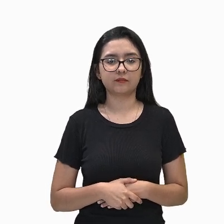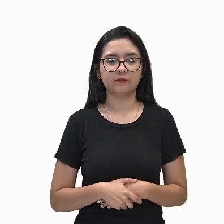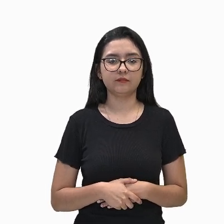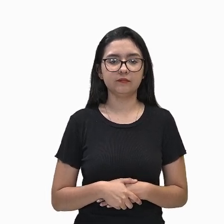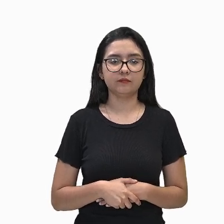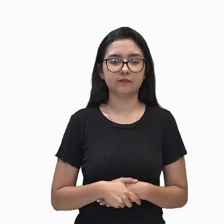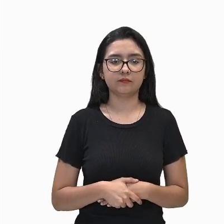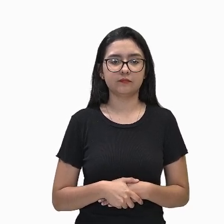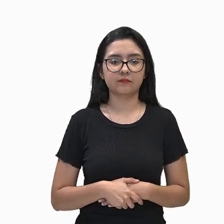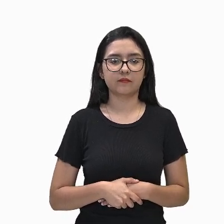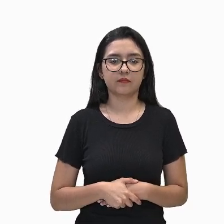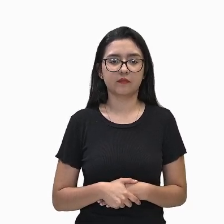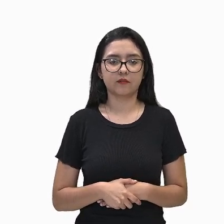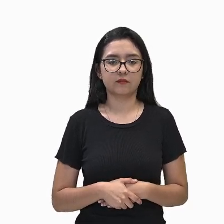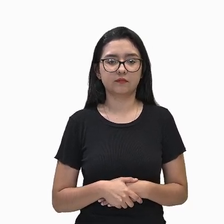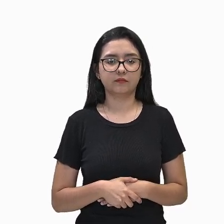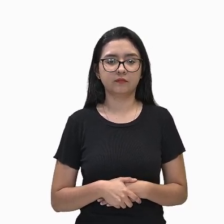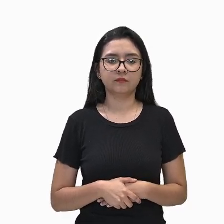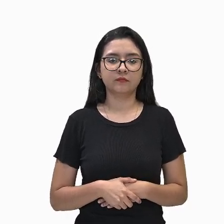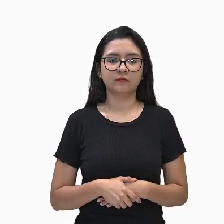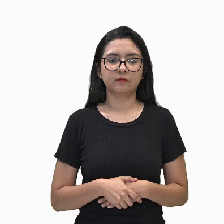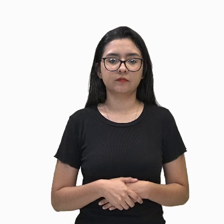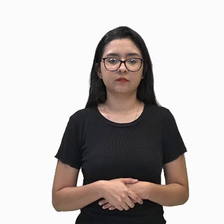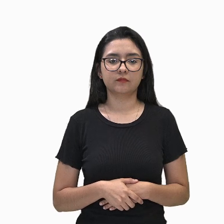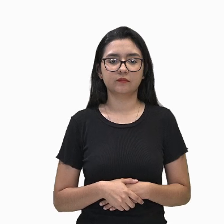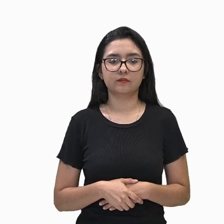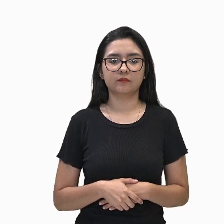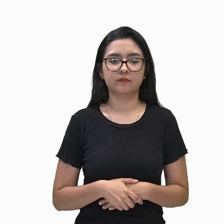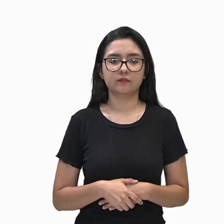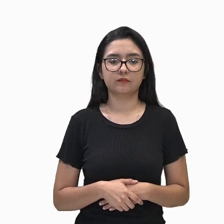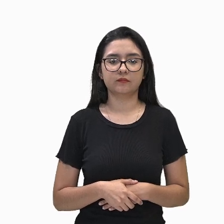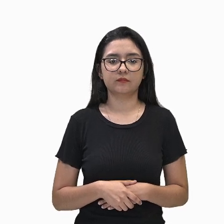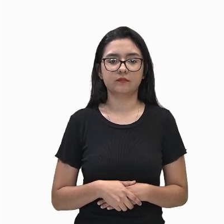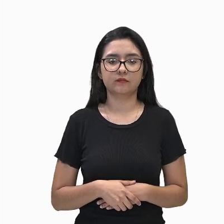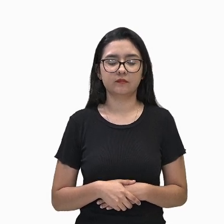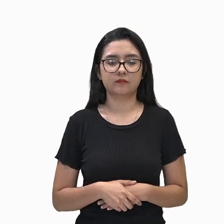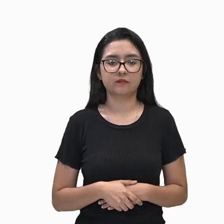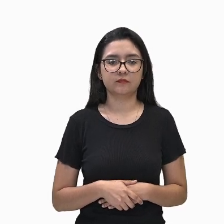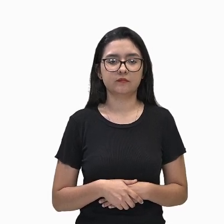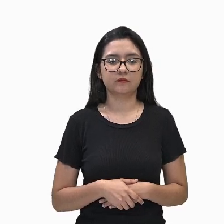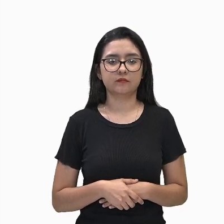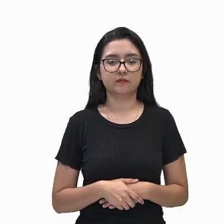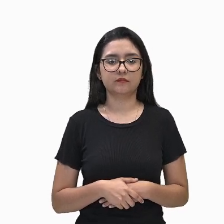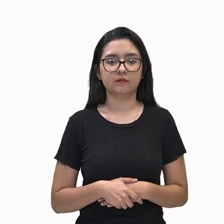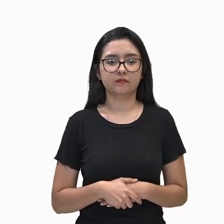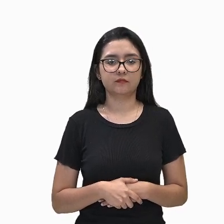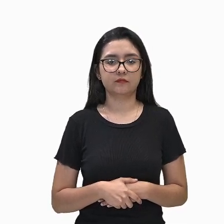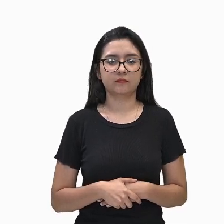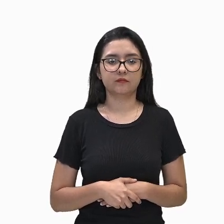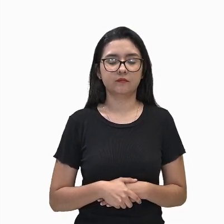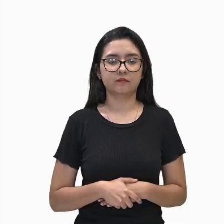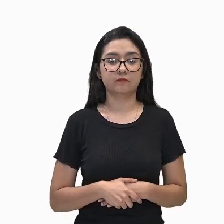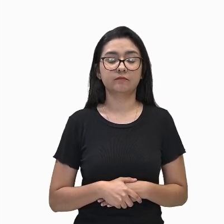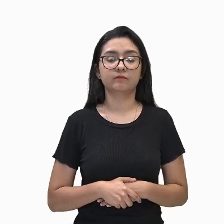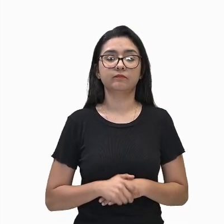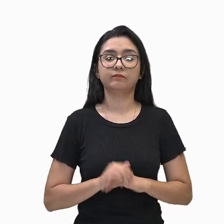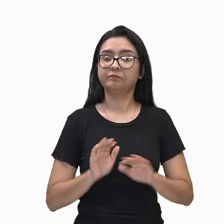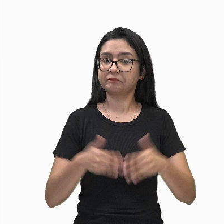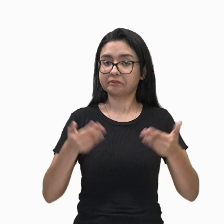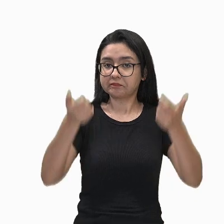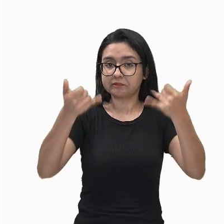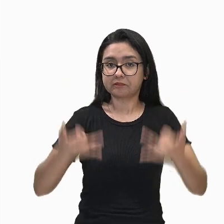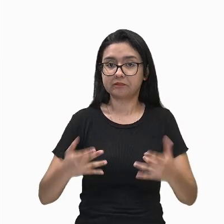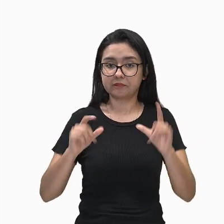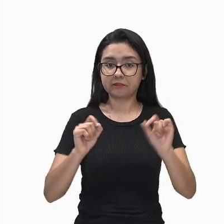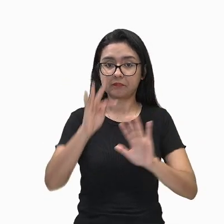preparado a través de la adquisición de conhecimentos especializados. Então, de uma forma geral,